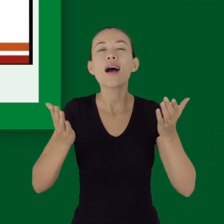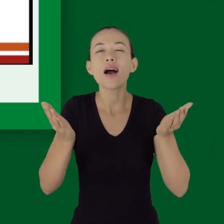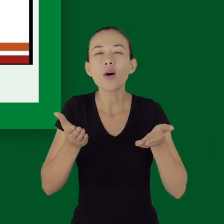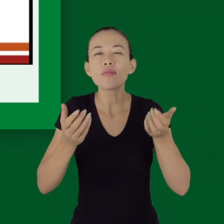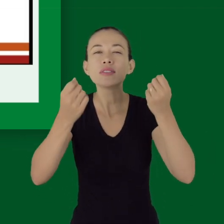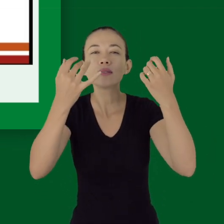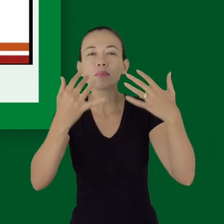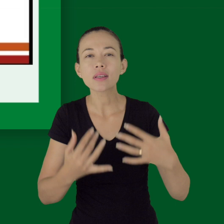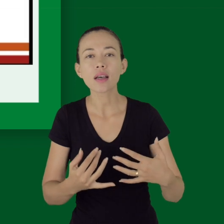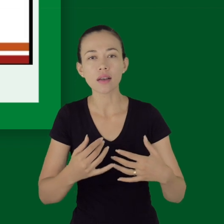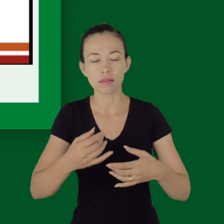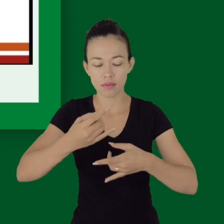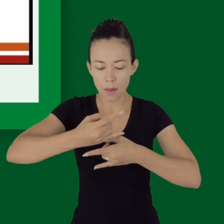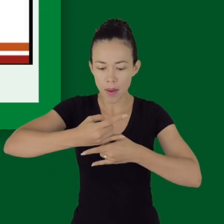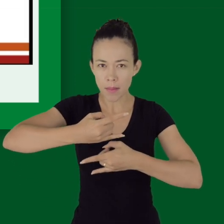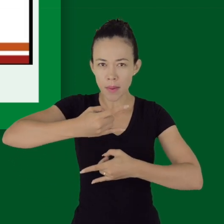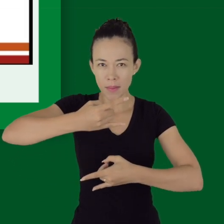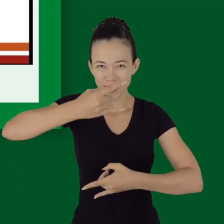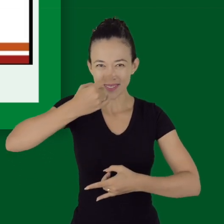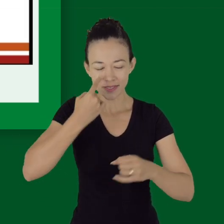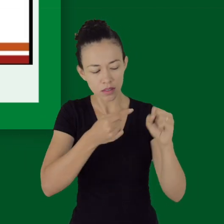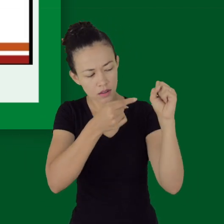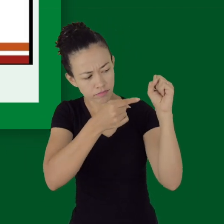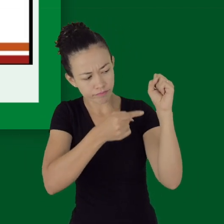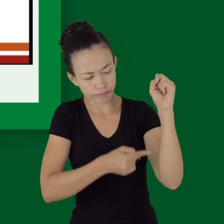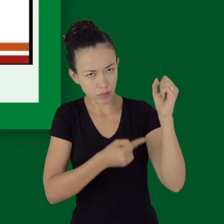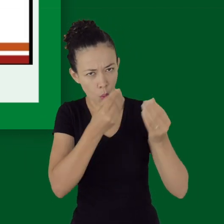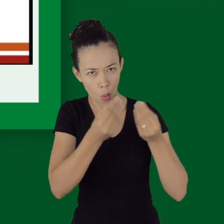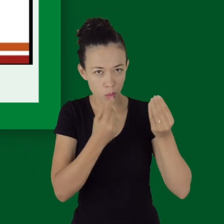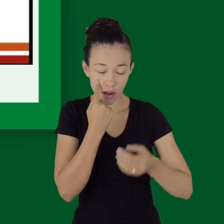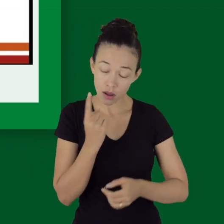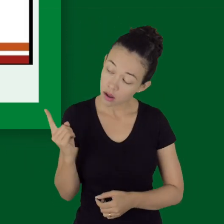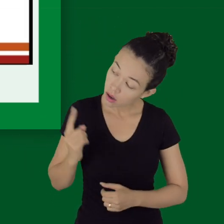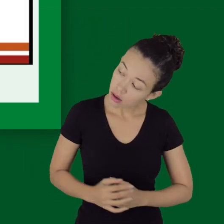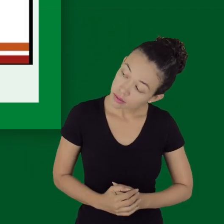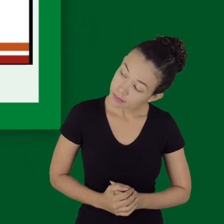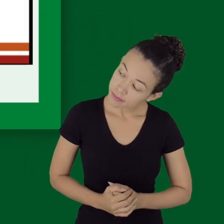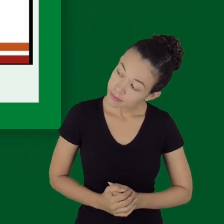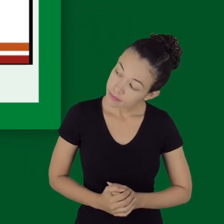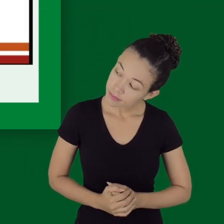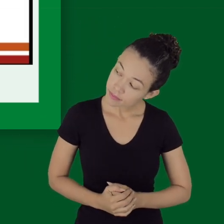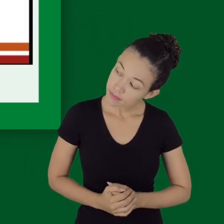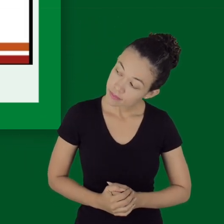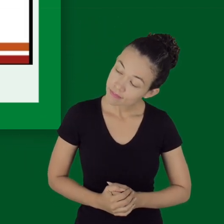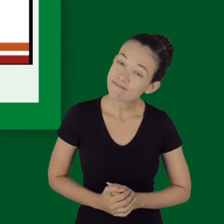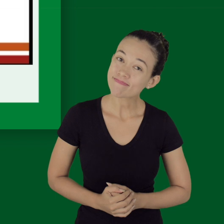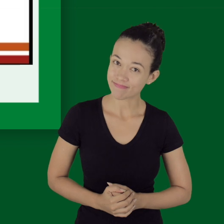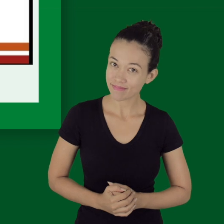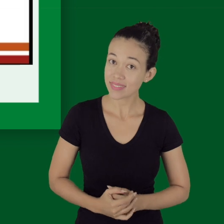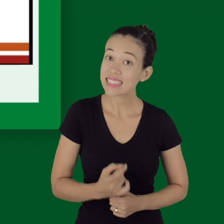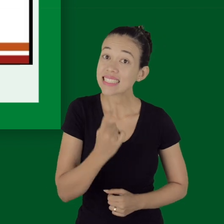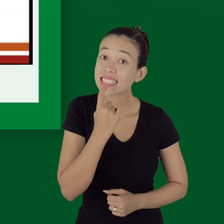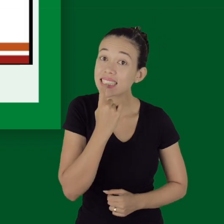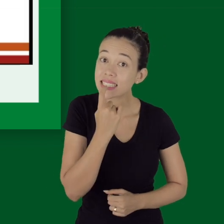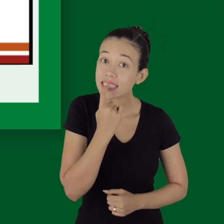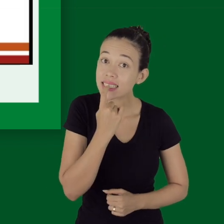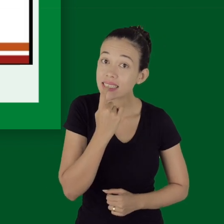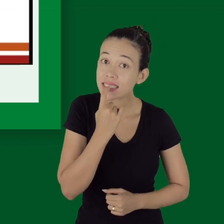interior. Então, essa estrutura óssea, ela tem toda uma articulação, um sincronismo,